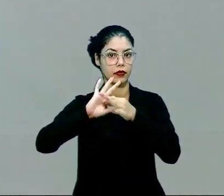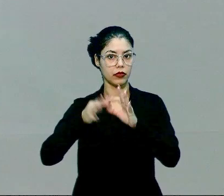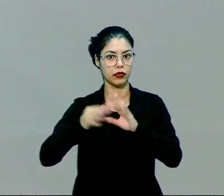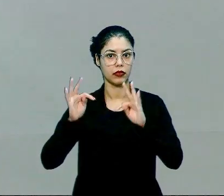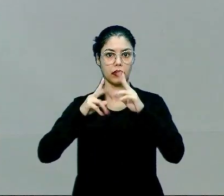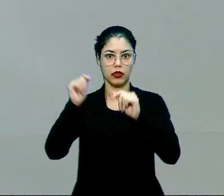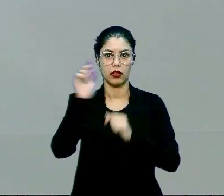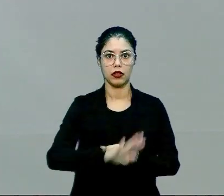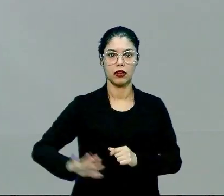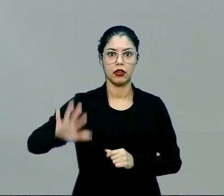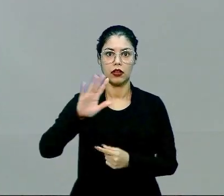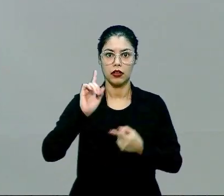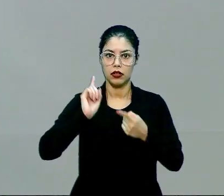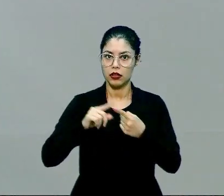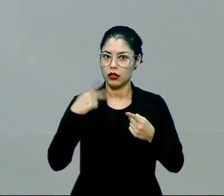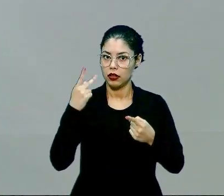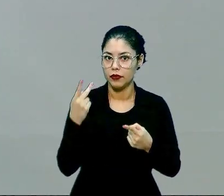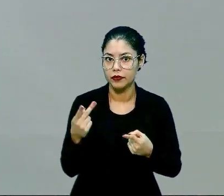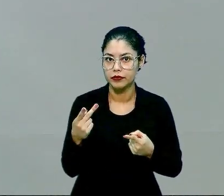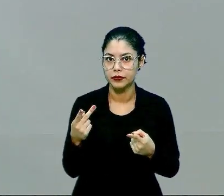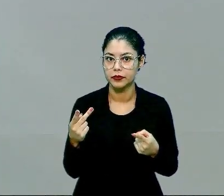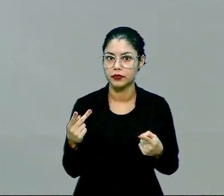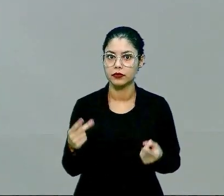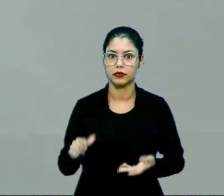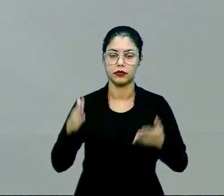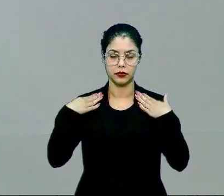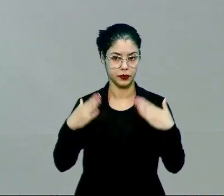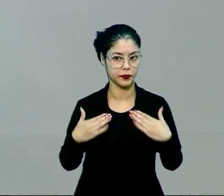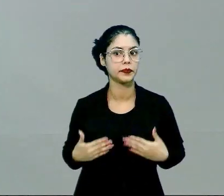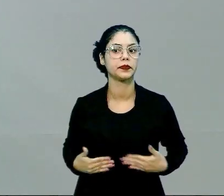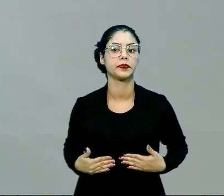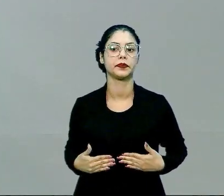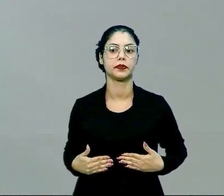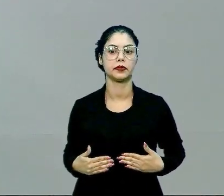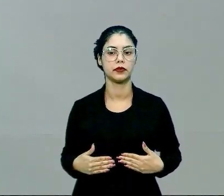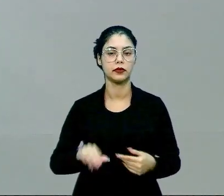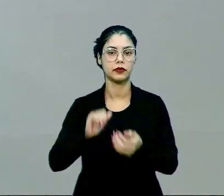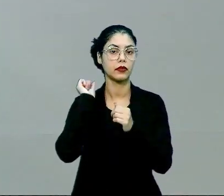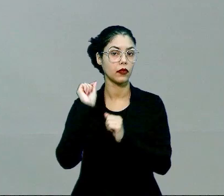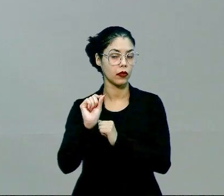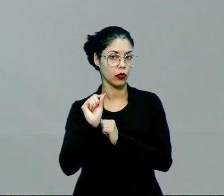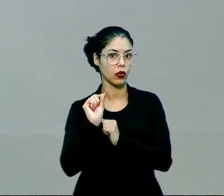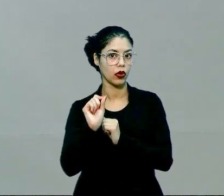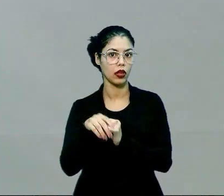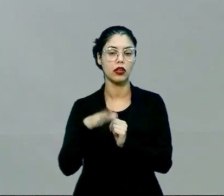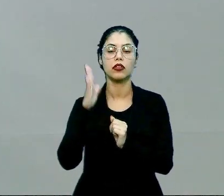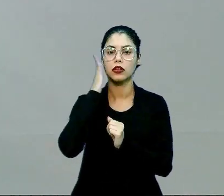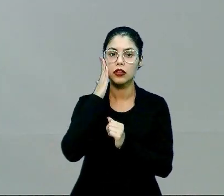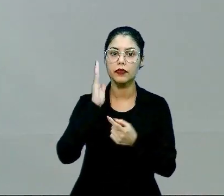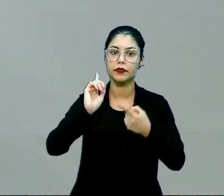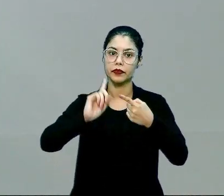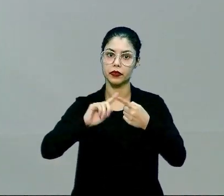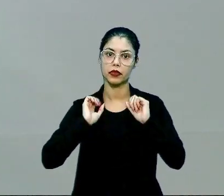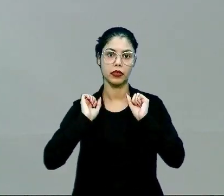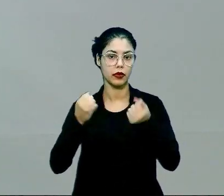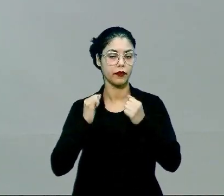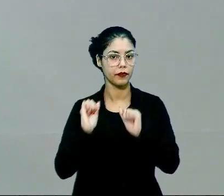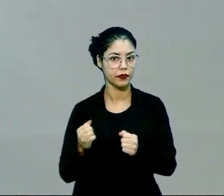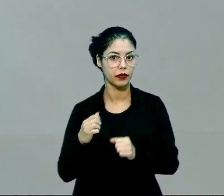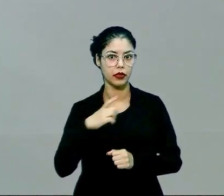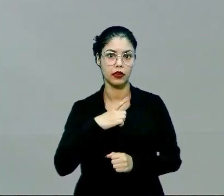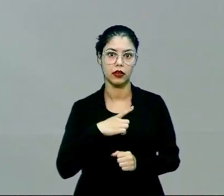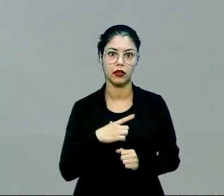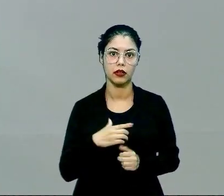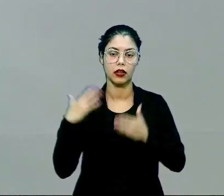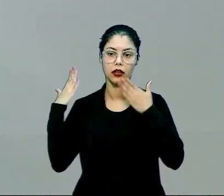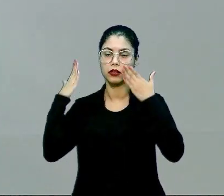de forma geral. A gente está falando sobre aptidão física. Se a gente está falando de aptidão física, a gente já compreendeu que a atividade física vai